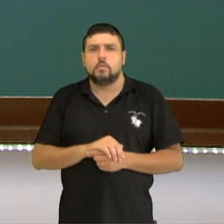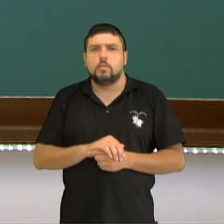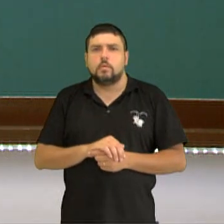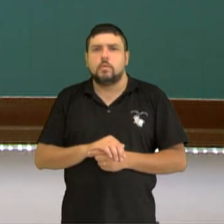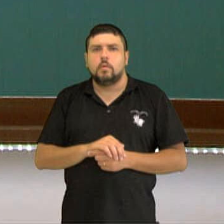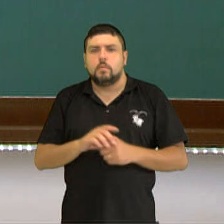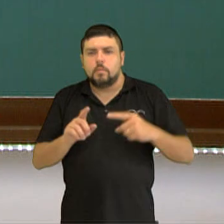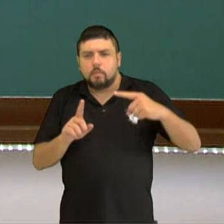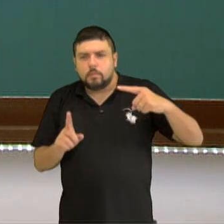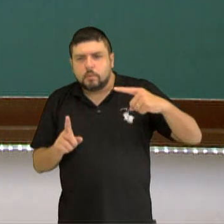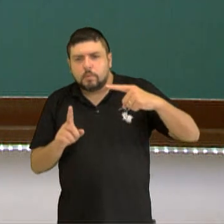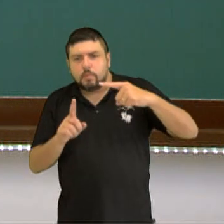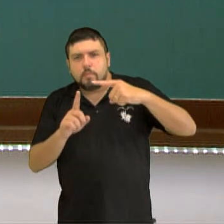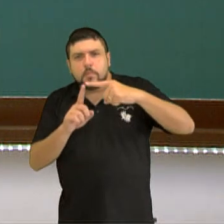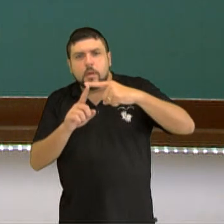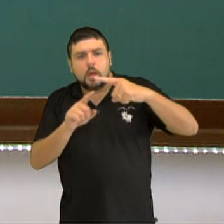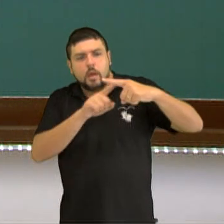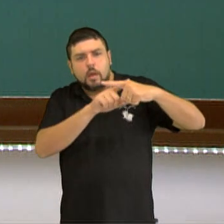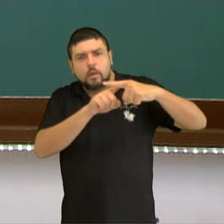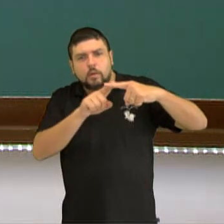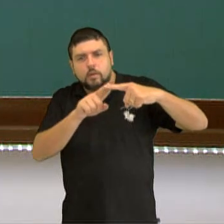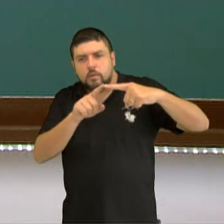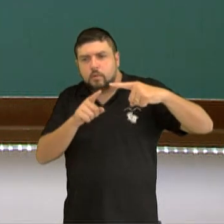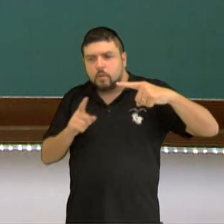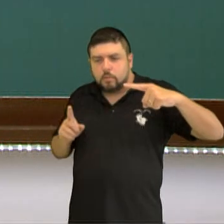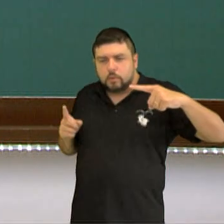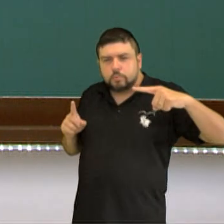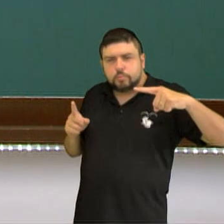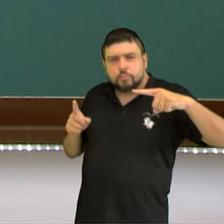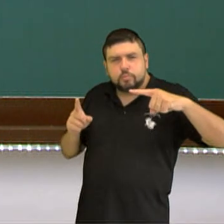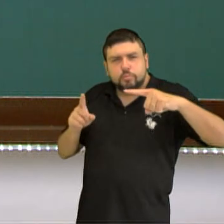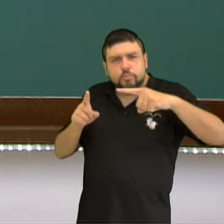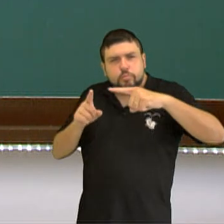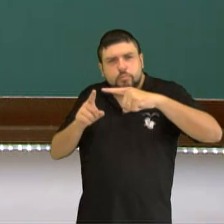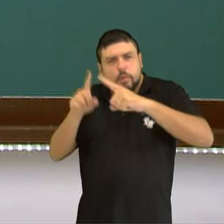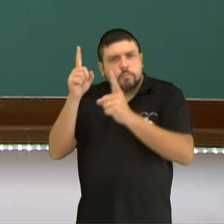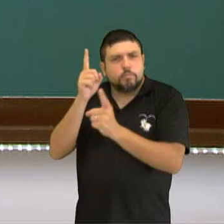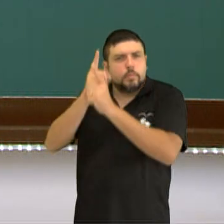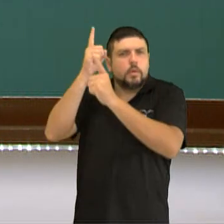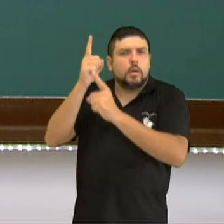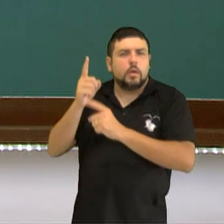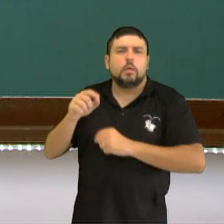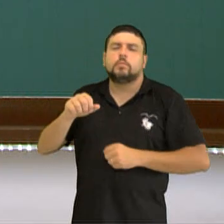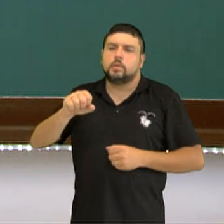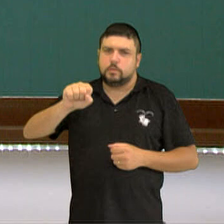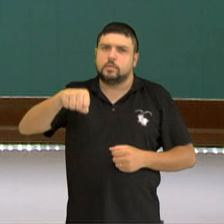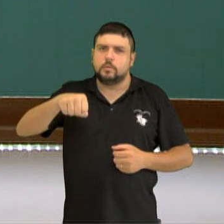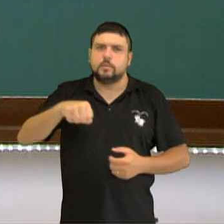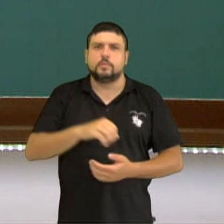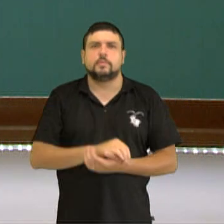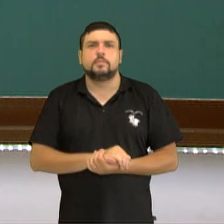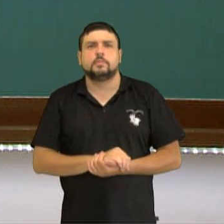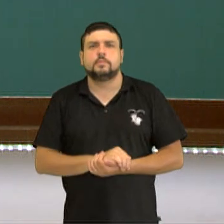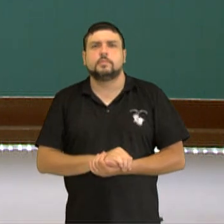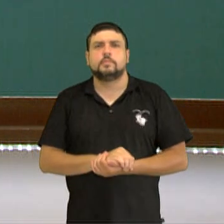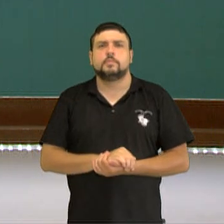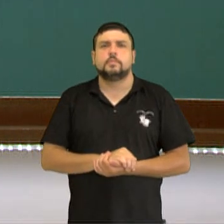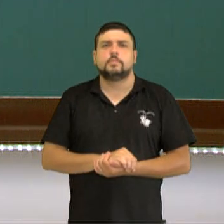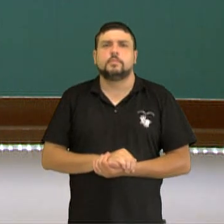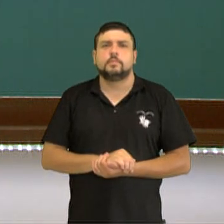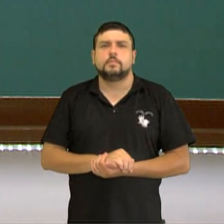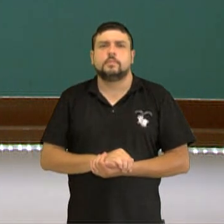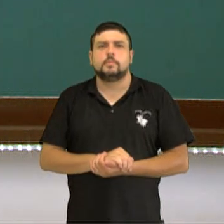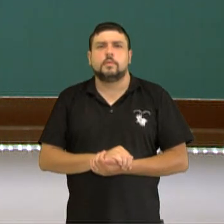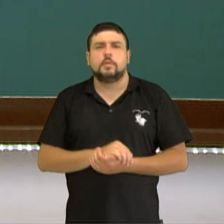encontram? Verdadeiro. Você observou isso no exercício 2. As duas retas, crescente e decrescente das funções, elas